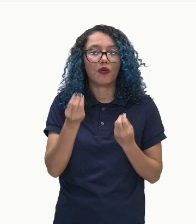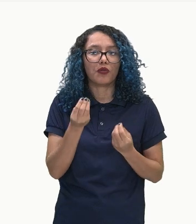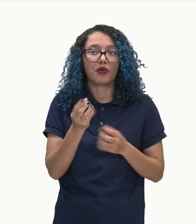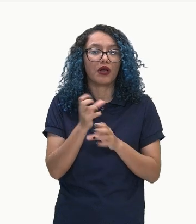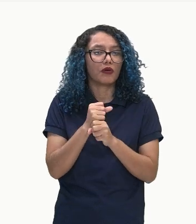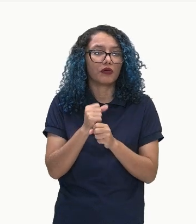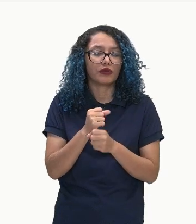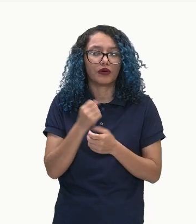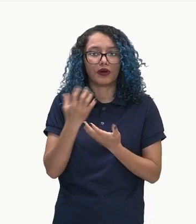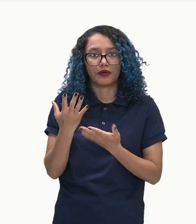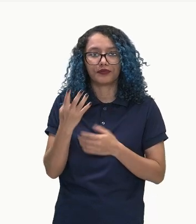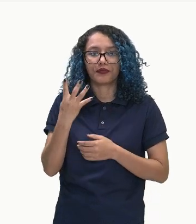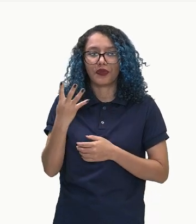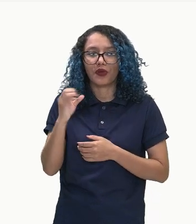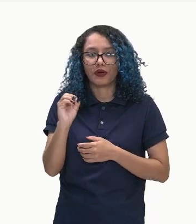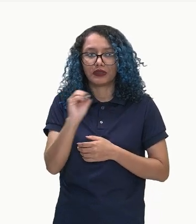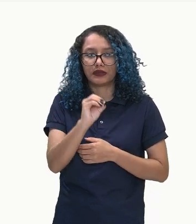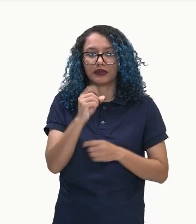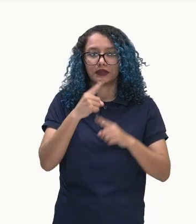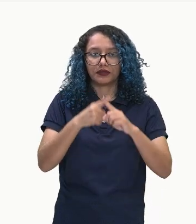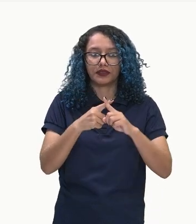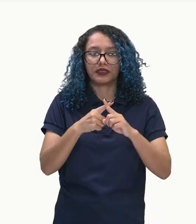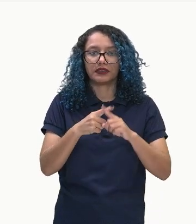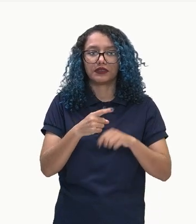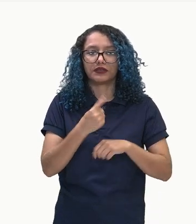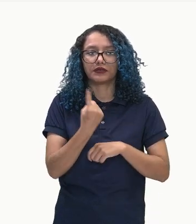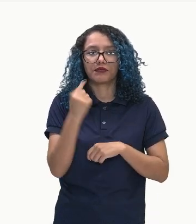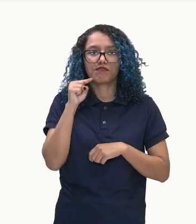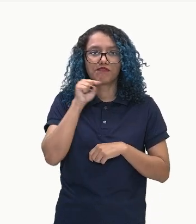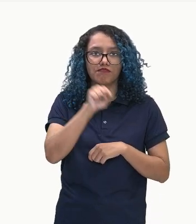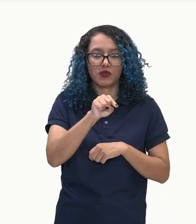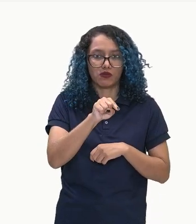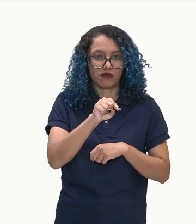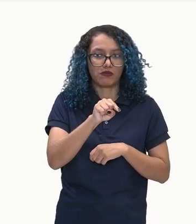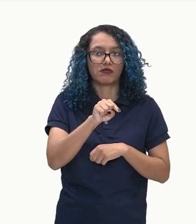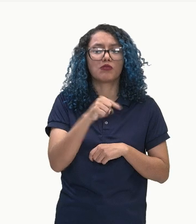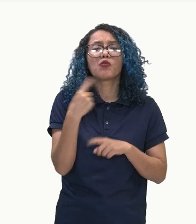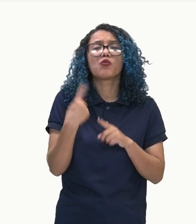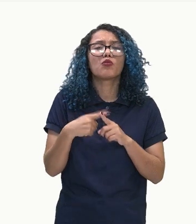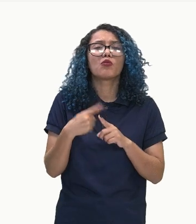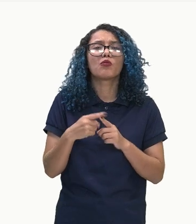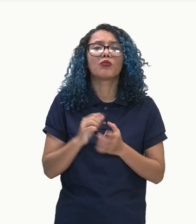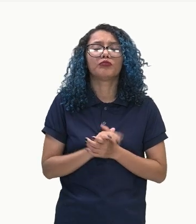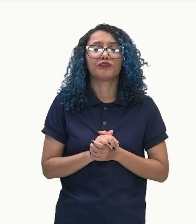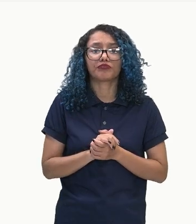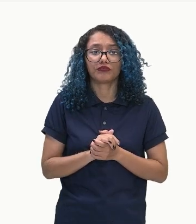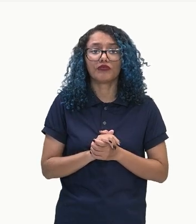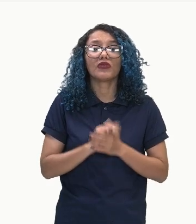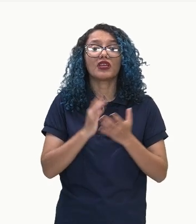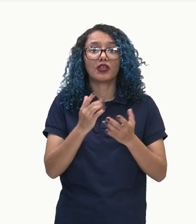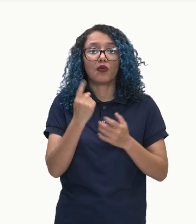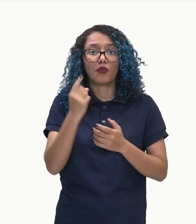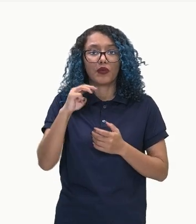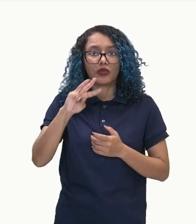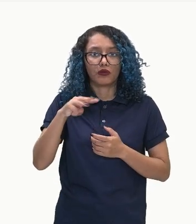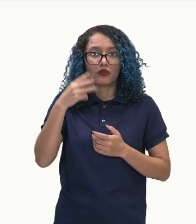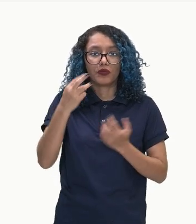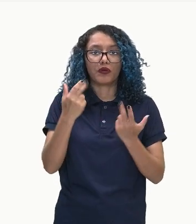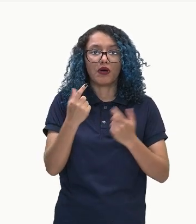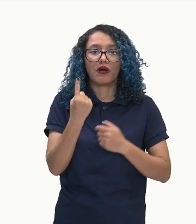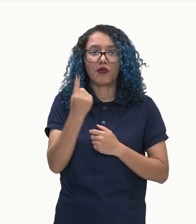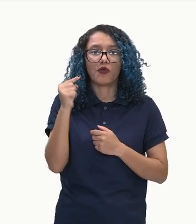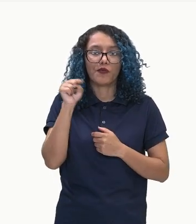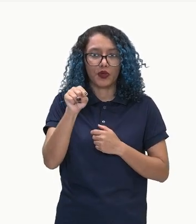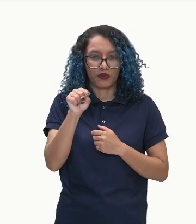400 vezes 1000. Por que vezes 1000? Porque nós sabemos que 1 metro cúbico tem 1000 litros,